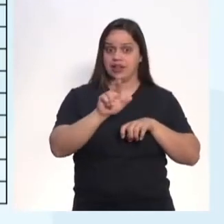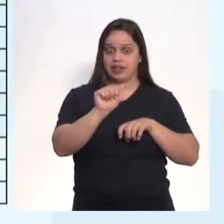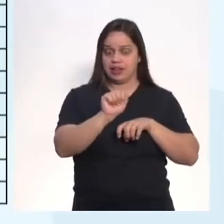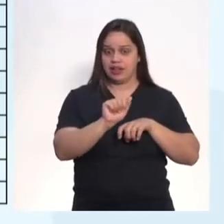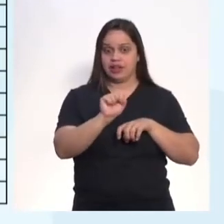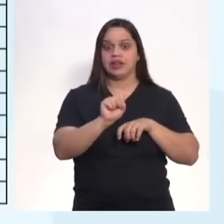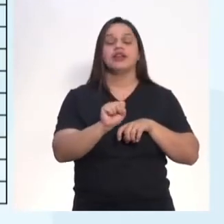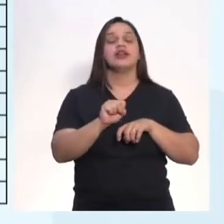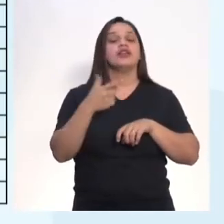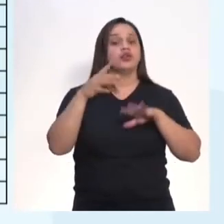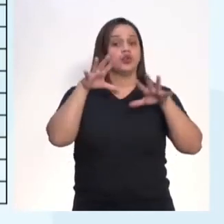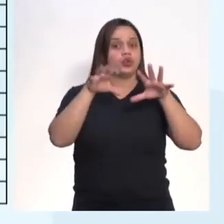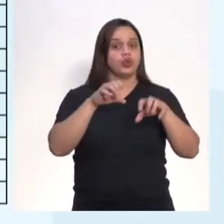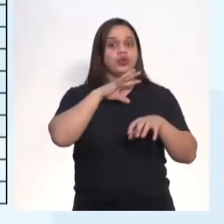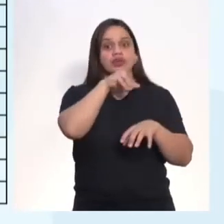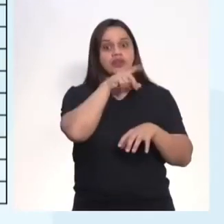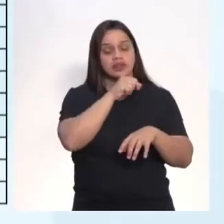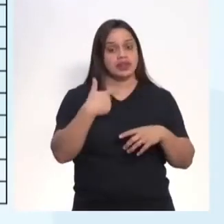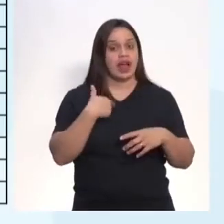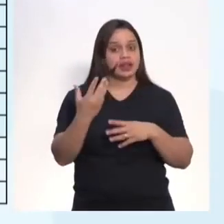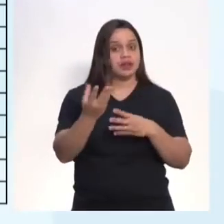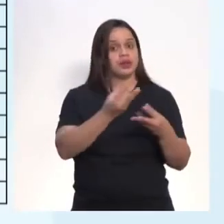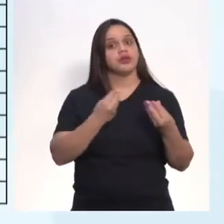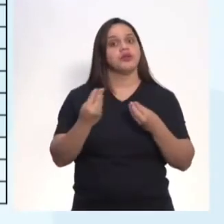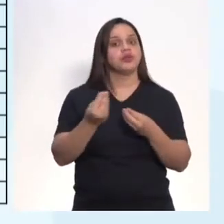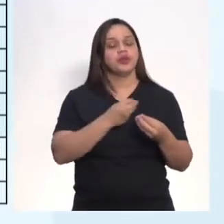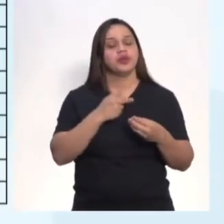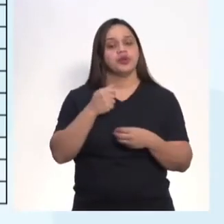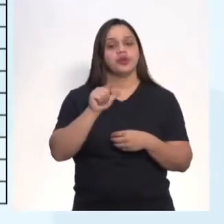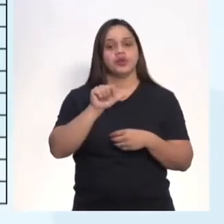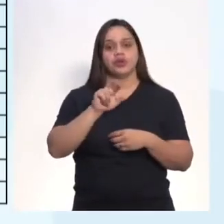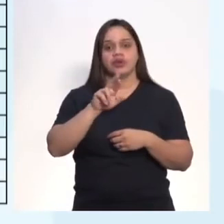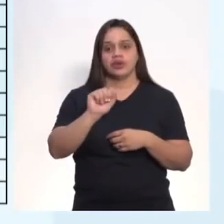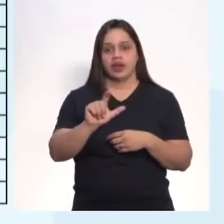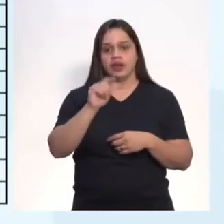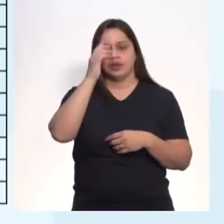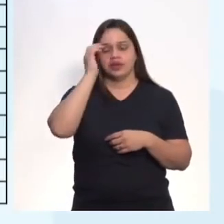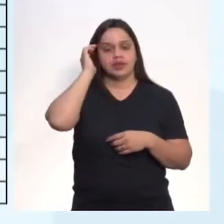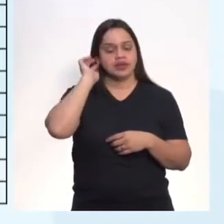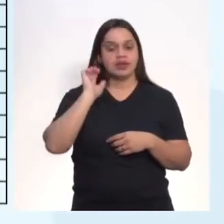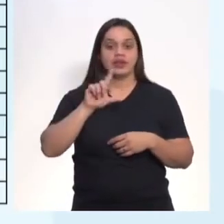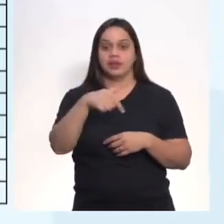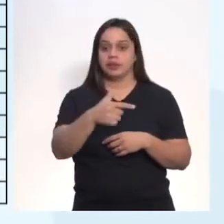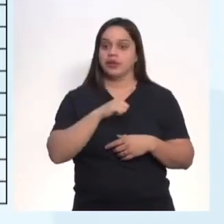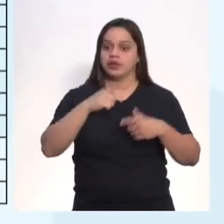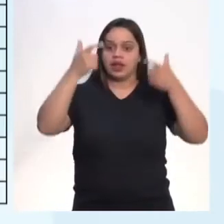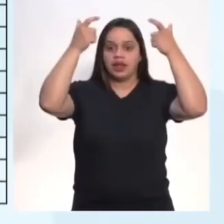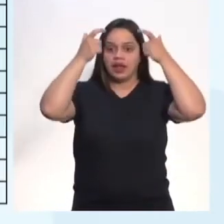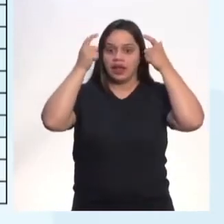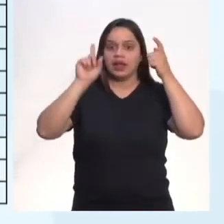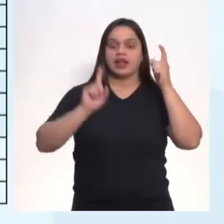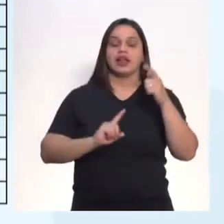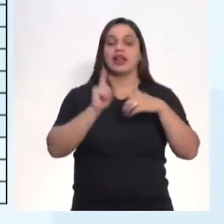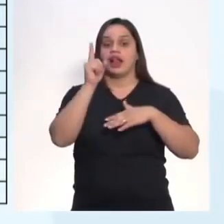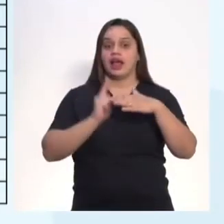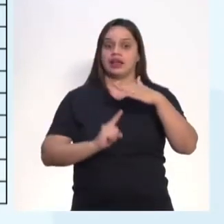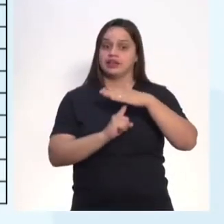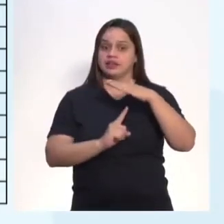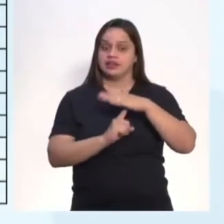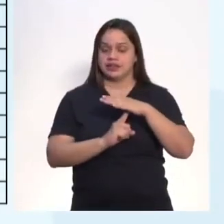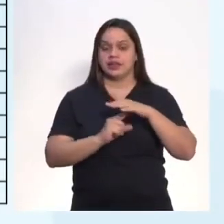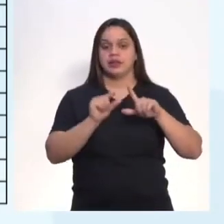das garras do leão. Está no plural esse substantivo aí, certo? Depois, rei lá em cima,